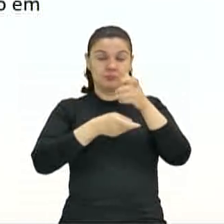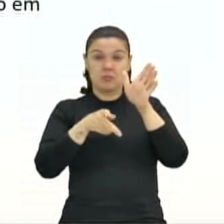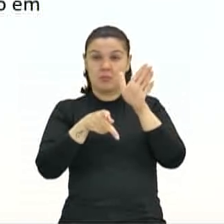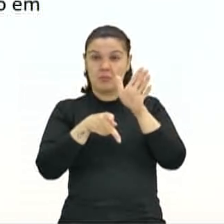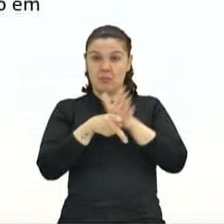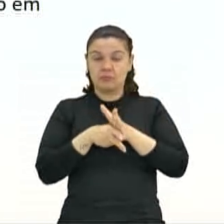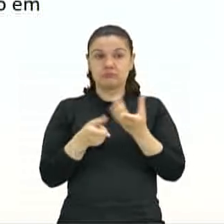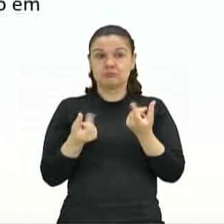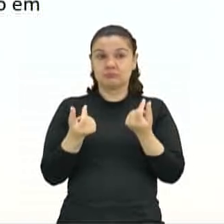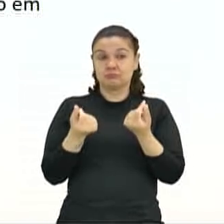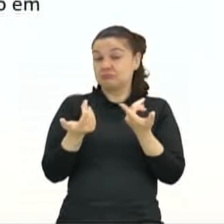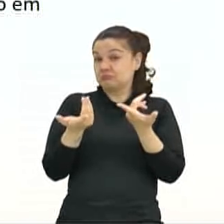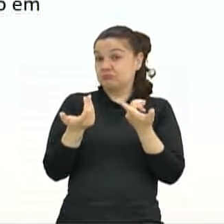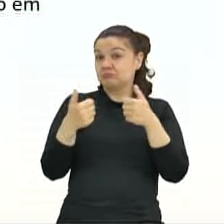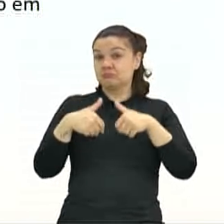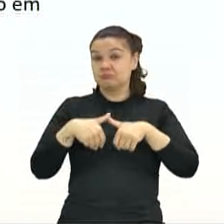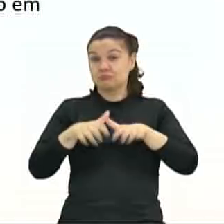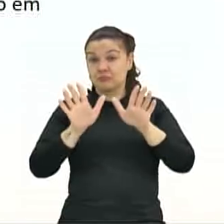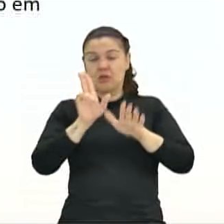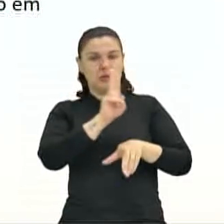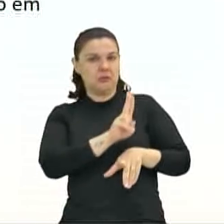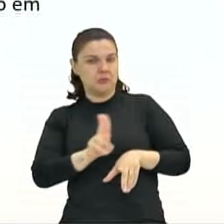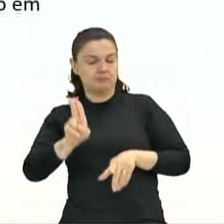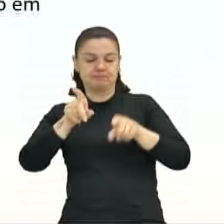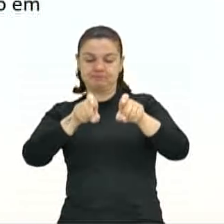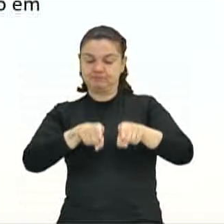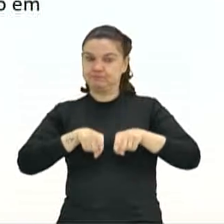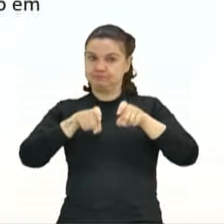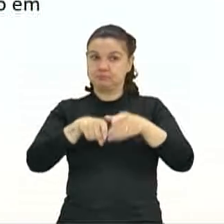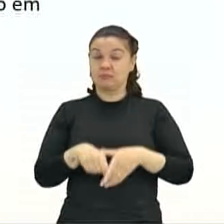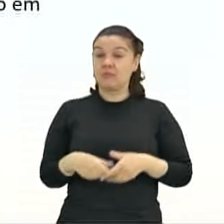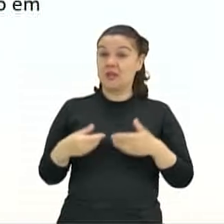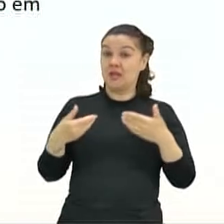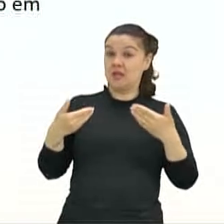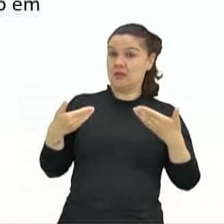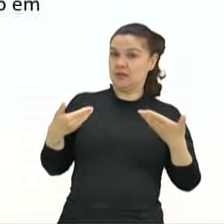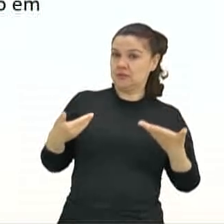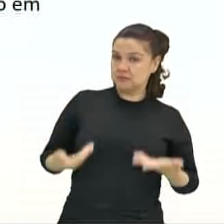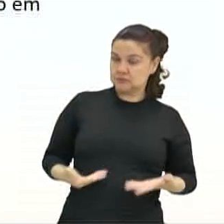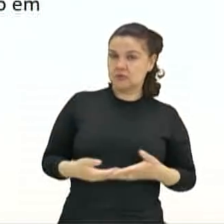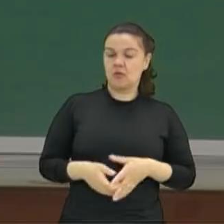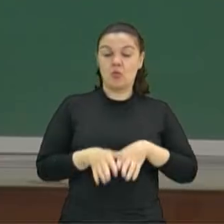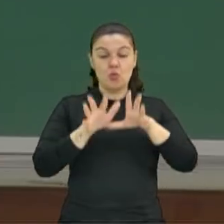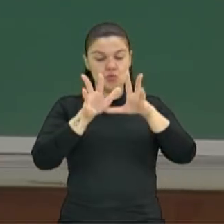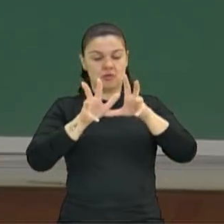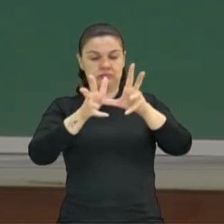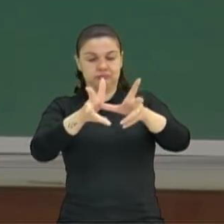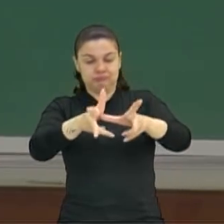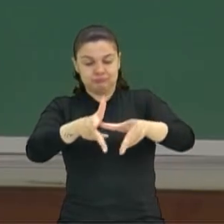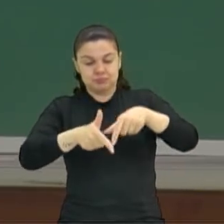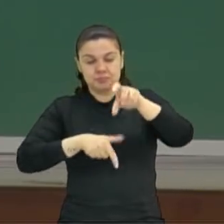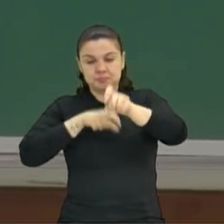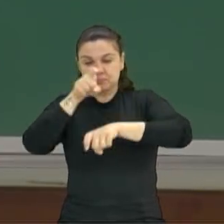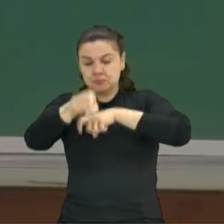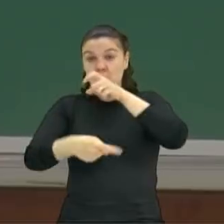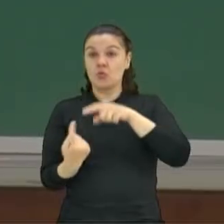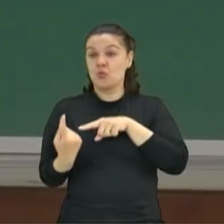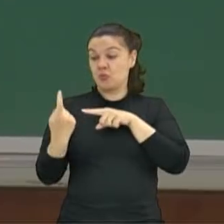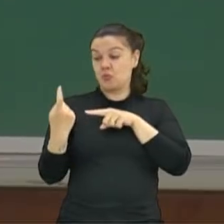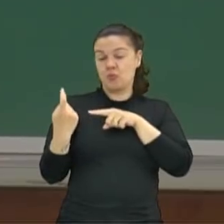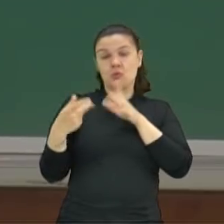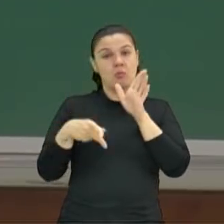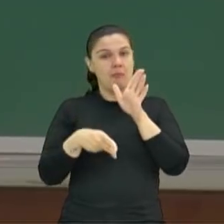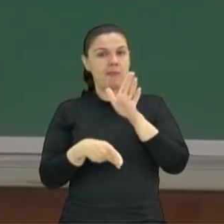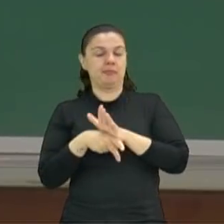economicamente, portanto, são improdutivas. Quando exploradas, são destinadas ao cultivo de um